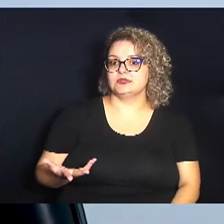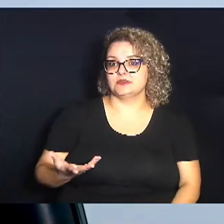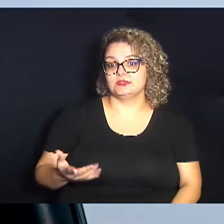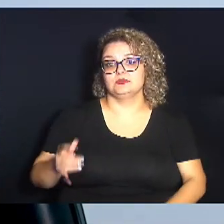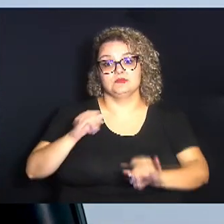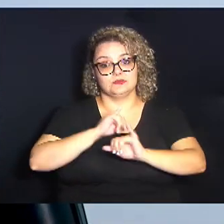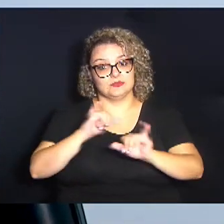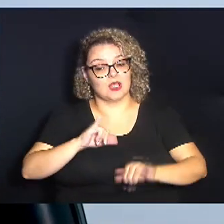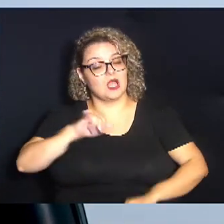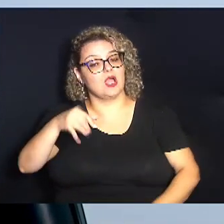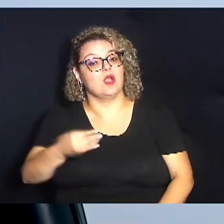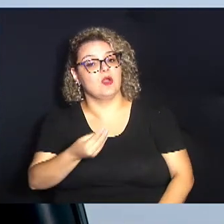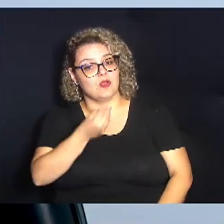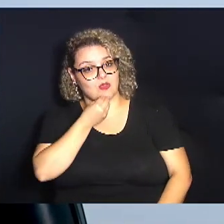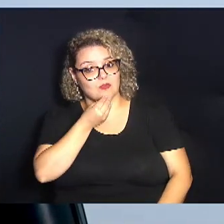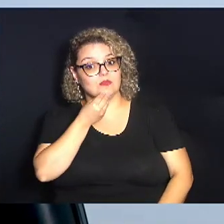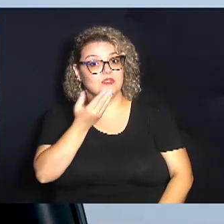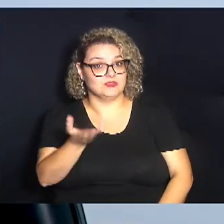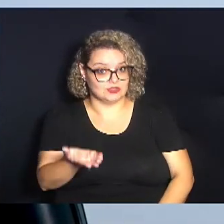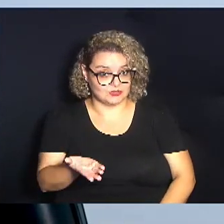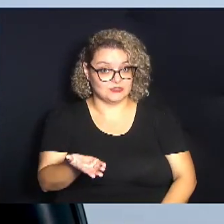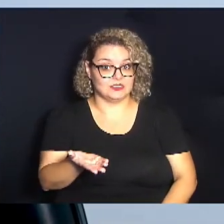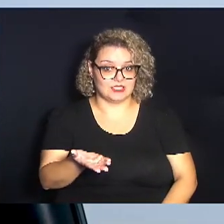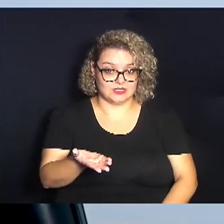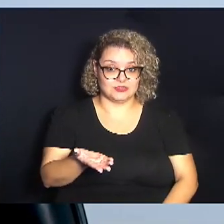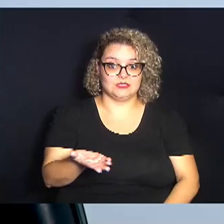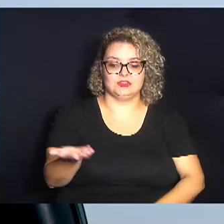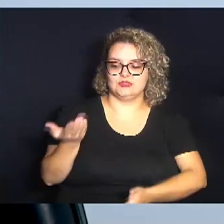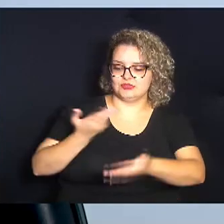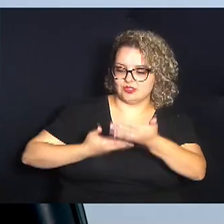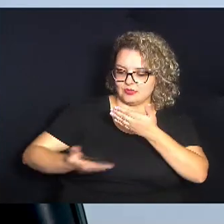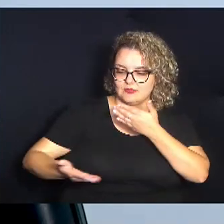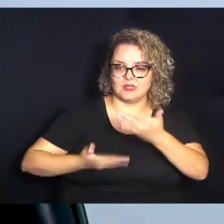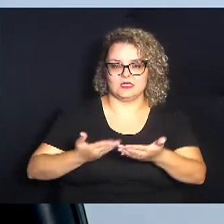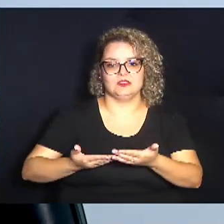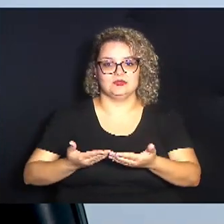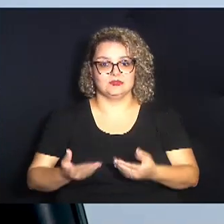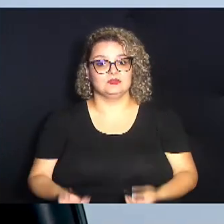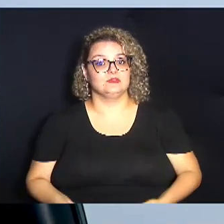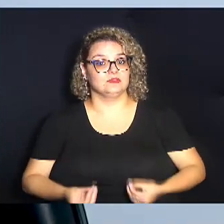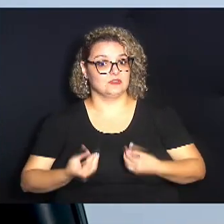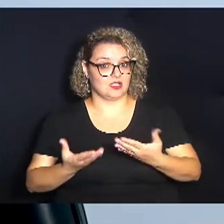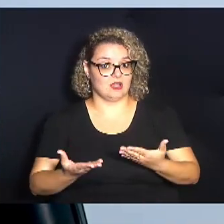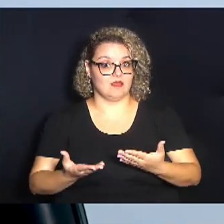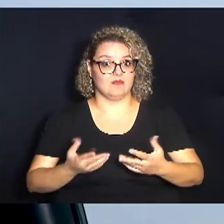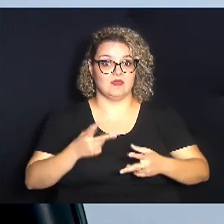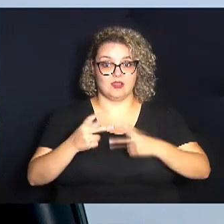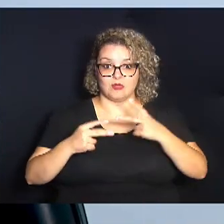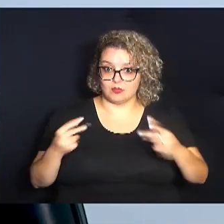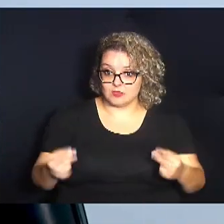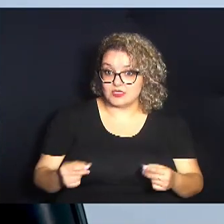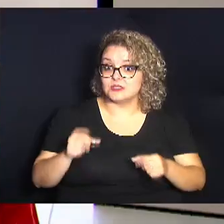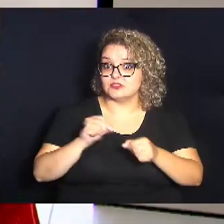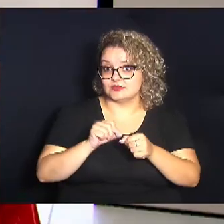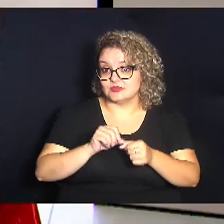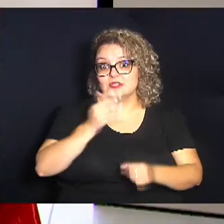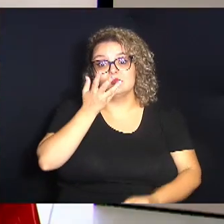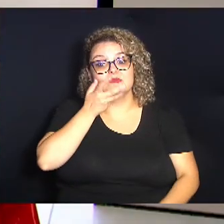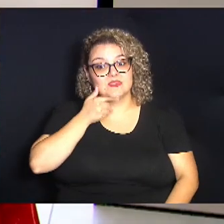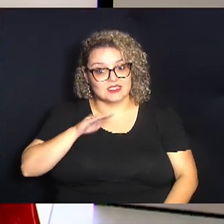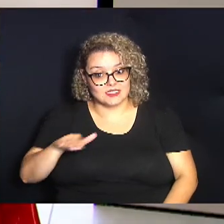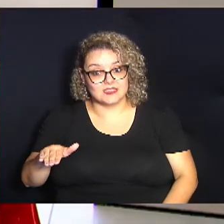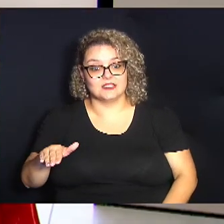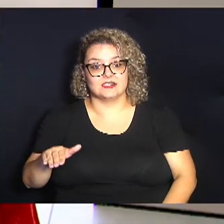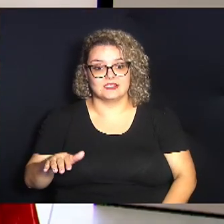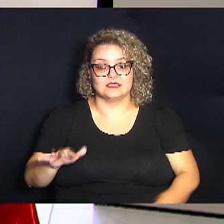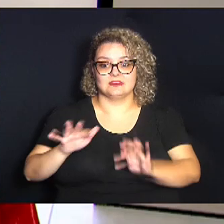campanha, a oportunidade, né, de compartilhar, de trazer um presente, de principalmente fazer uma criança feliz. Os